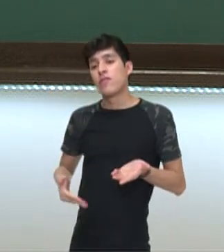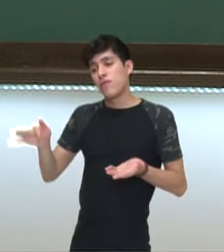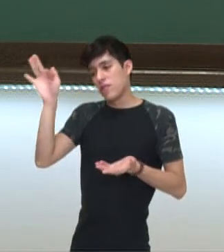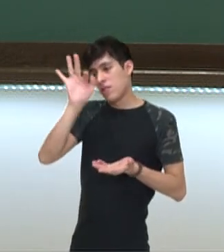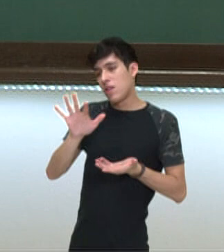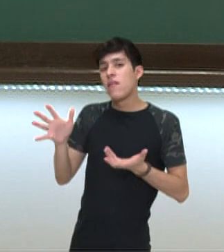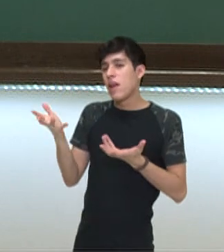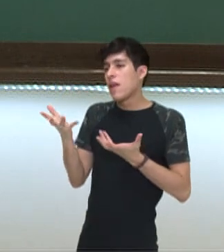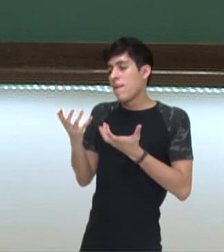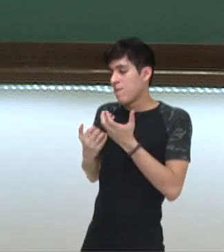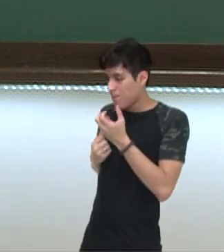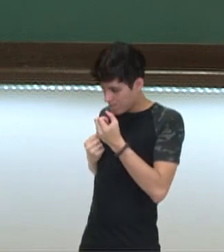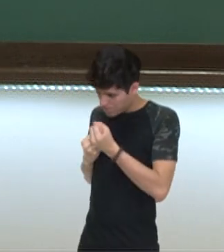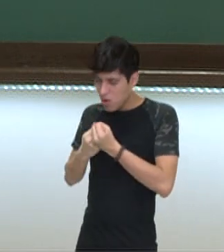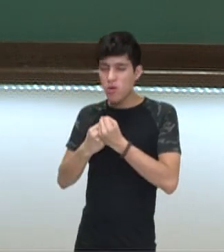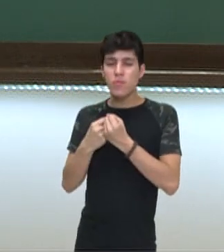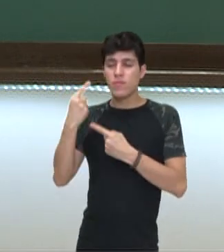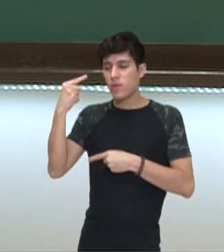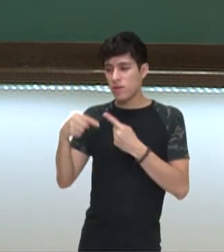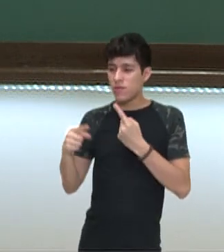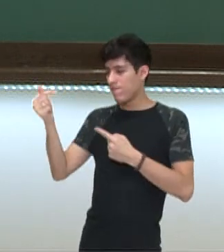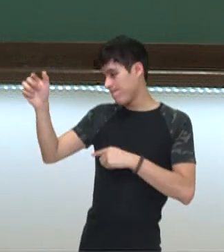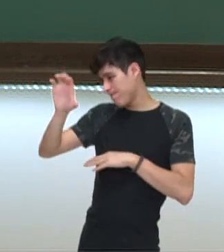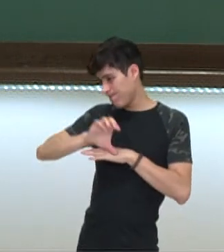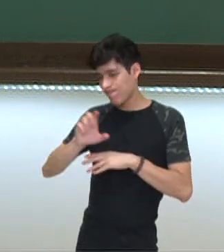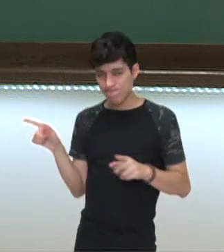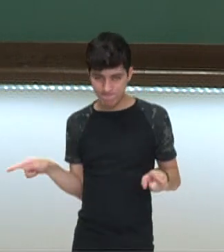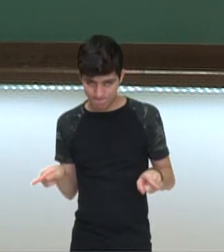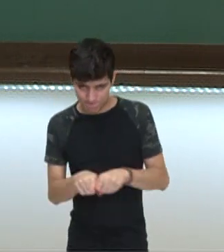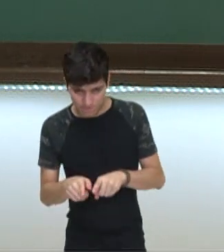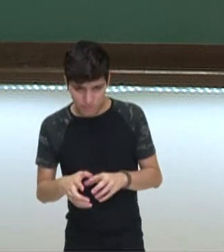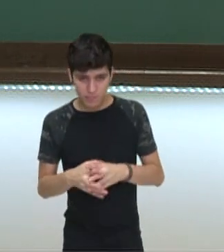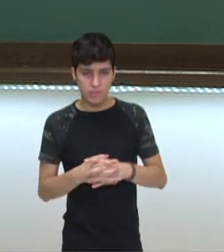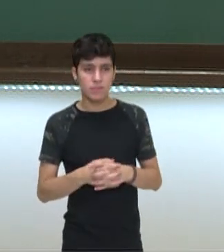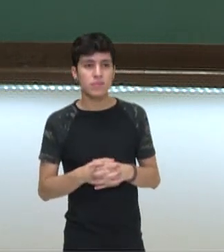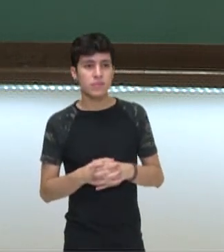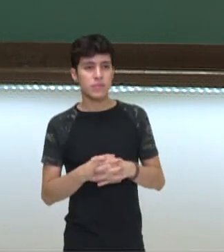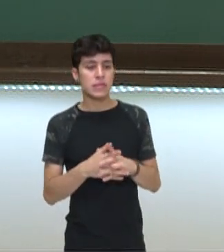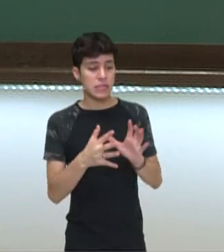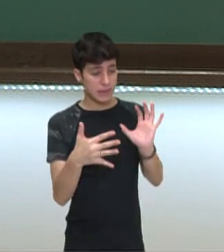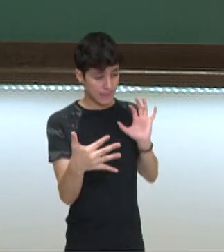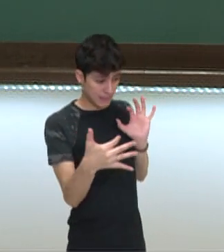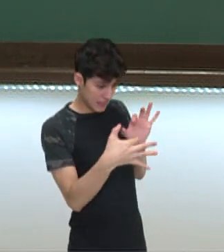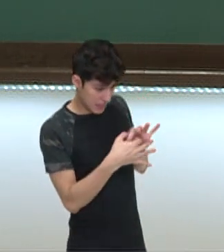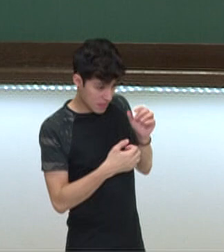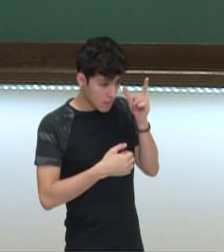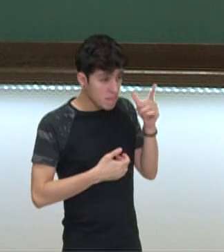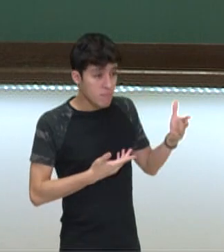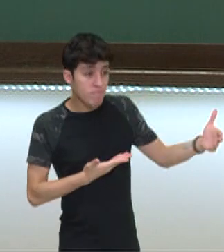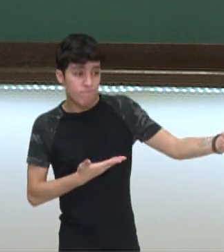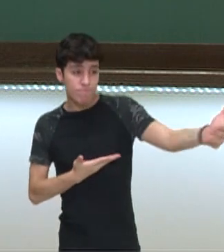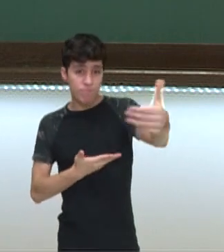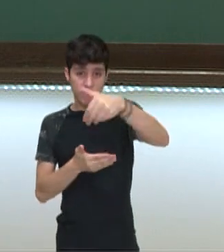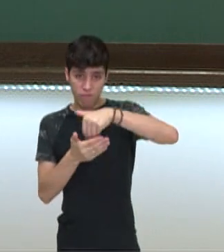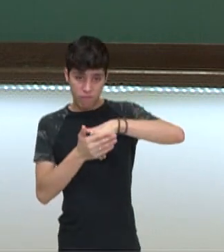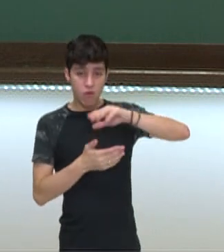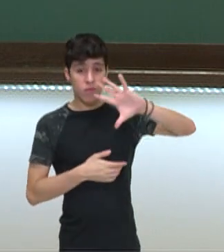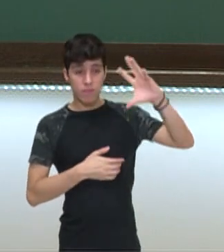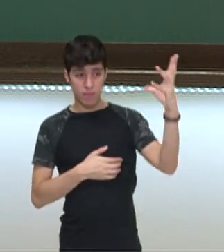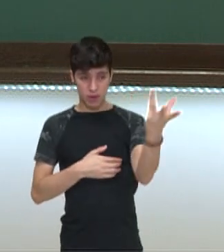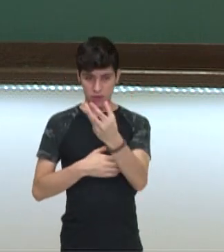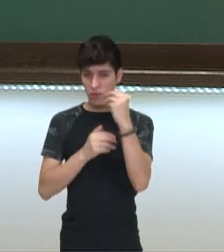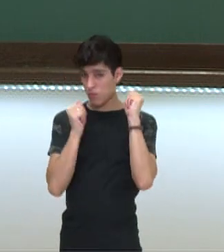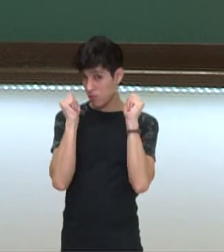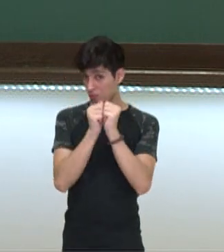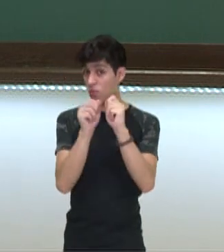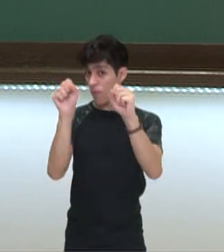vai querer apoio político e financeiro. Então, de um lado você tem toda uma aliança que era para angariar os votos, para todo mundo ficar juntinho